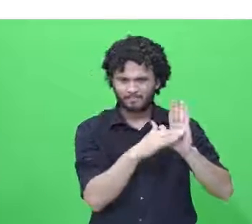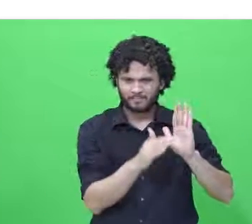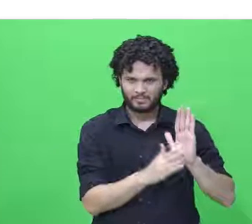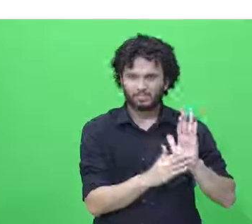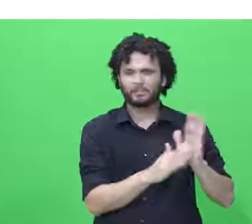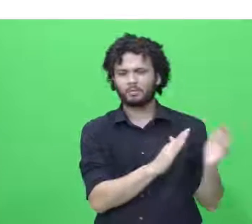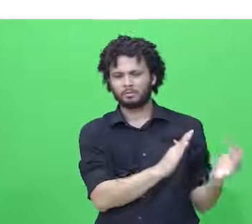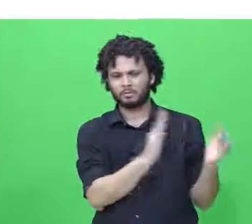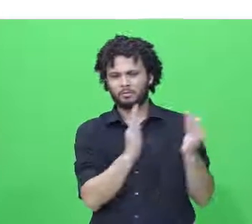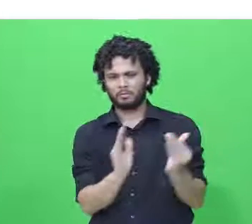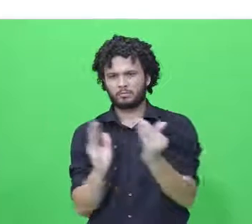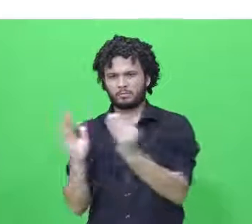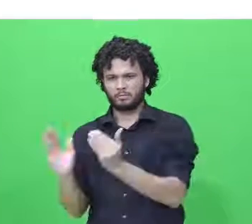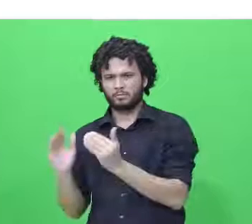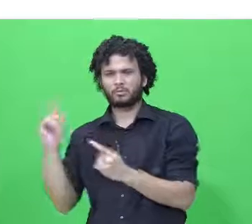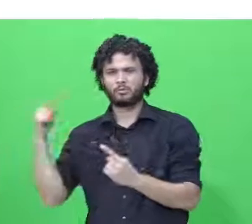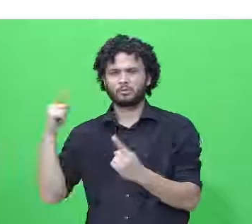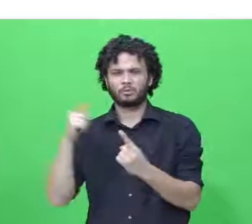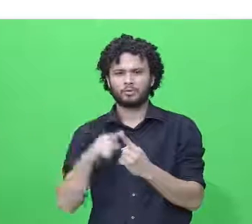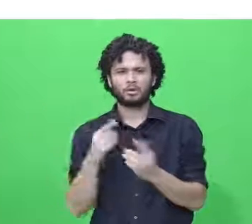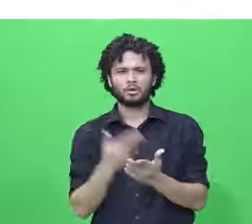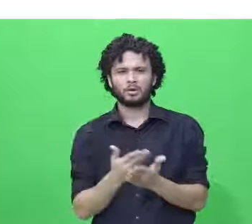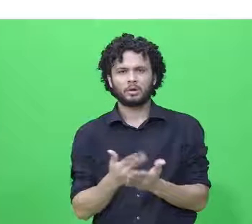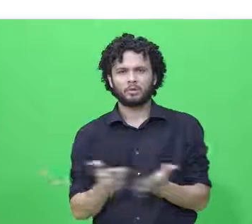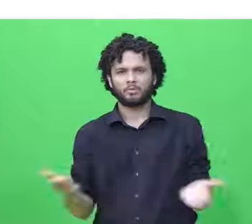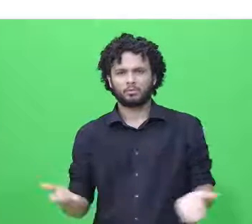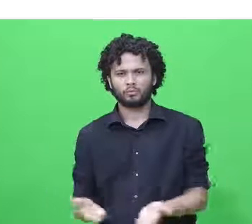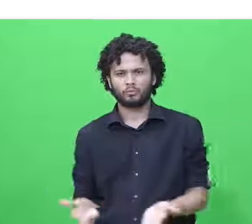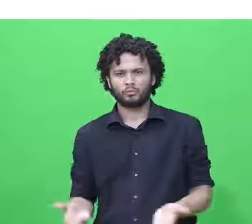períodos, que é o objetivo, então, da nossa aula de hoje.